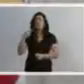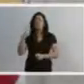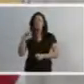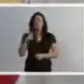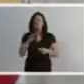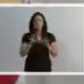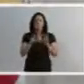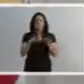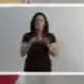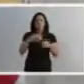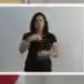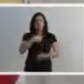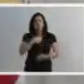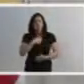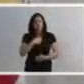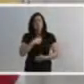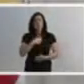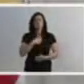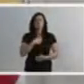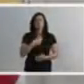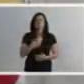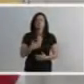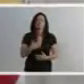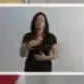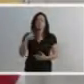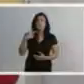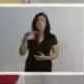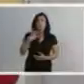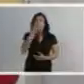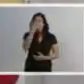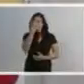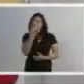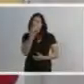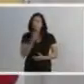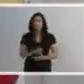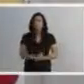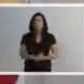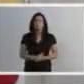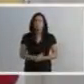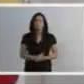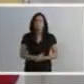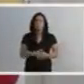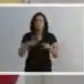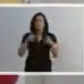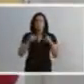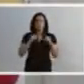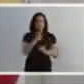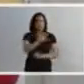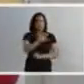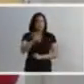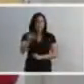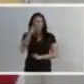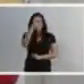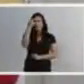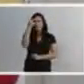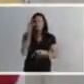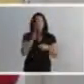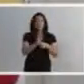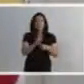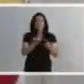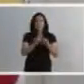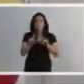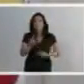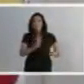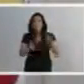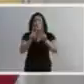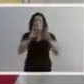coerência levando a política a sério assim o mérito é de cada um que colaborou é a vitória de todos